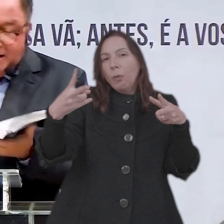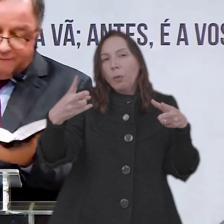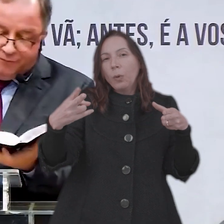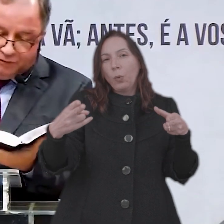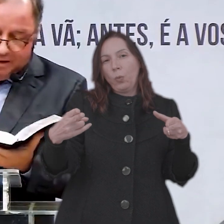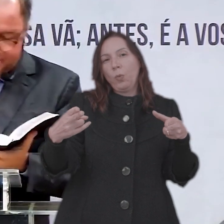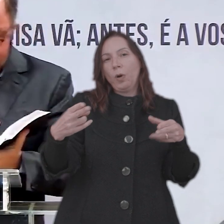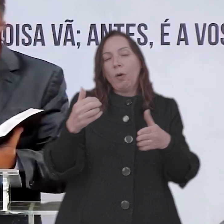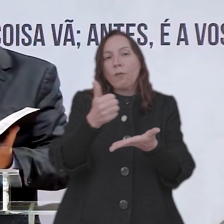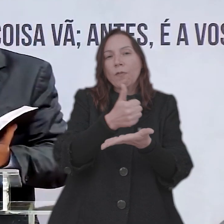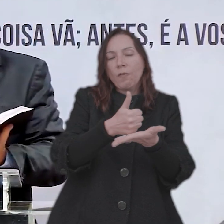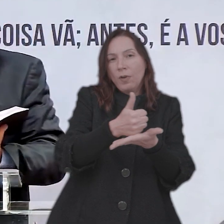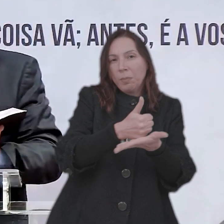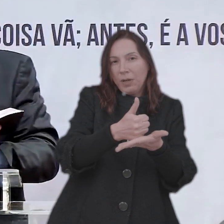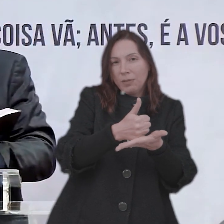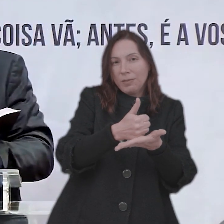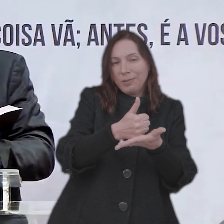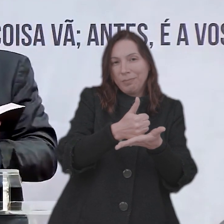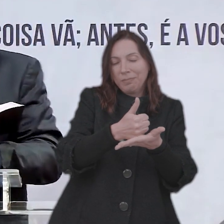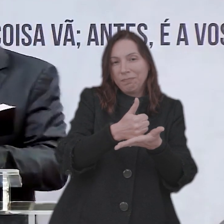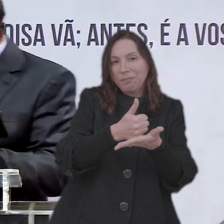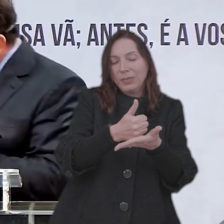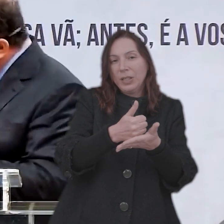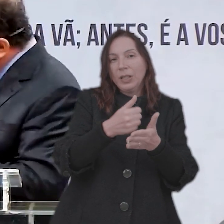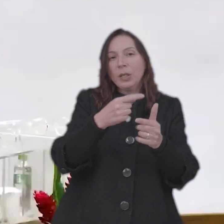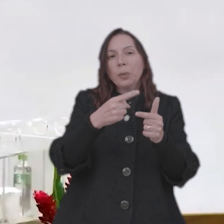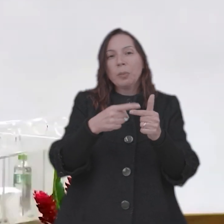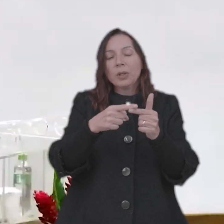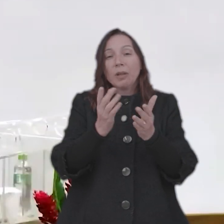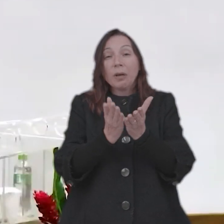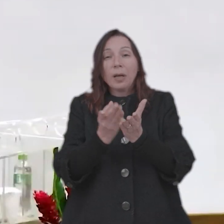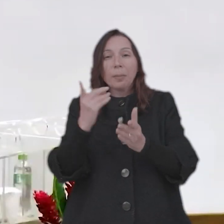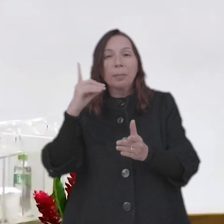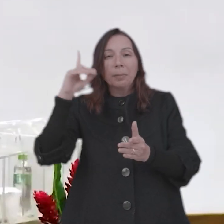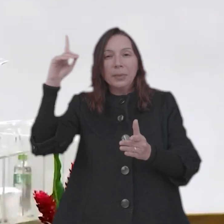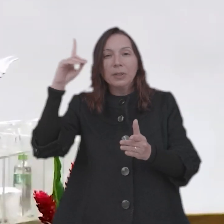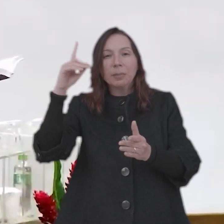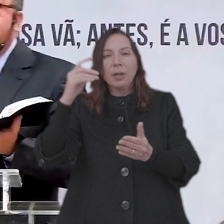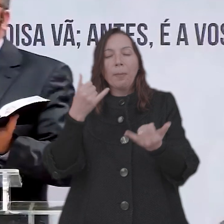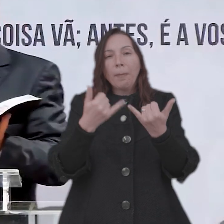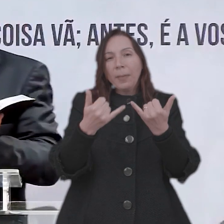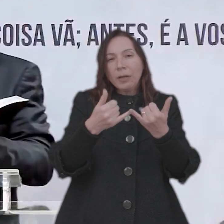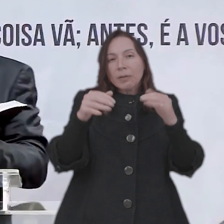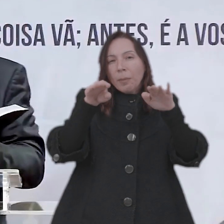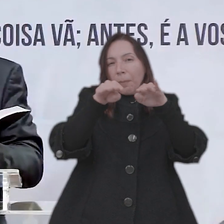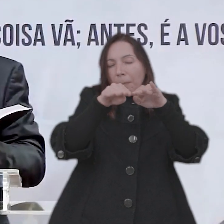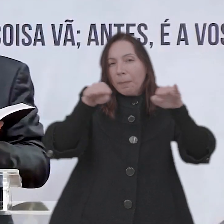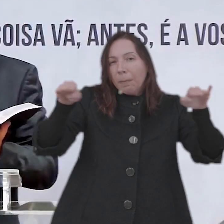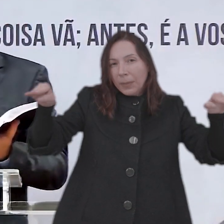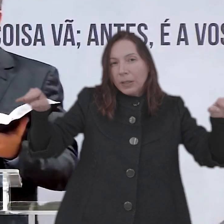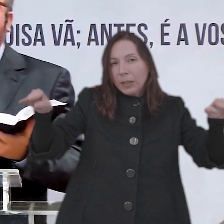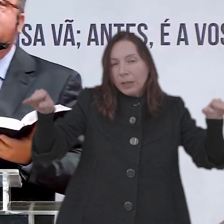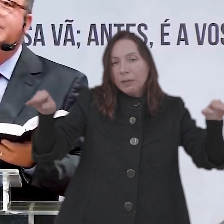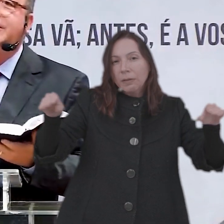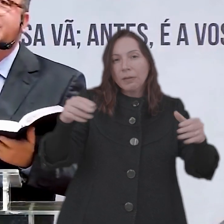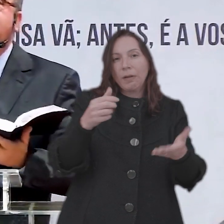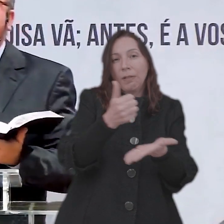Cada livro da Bíblia é uma prateleira dessa farmácia.